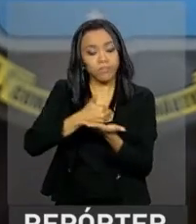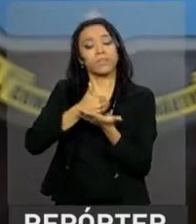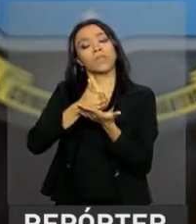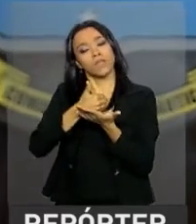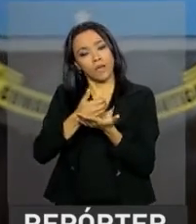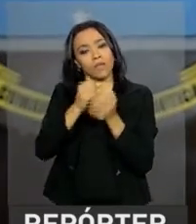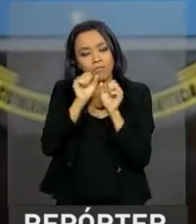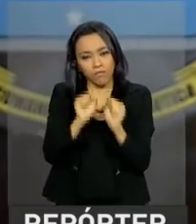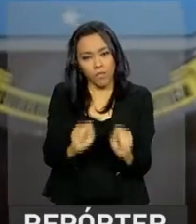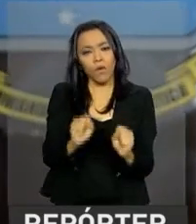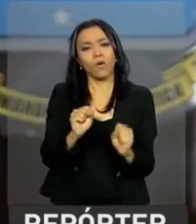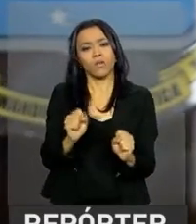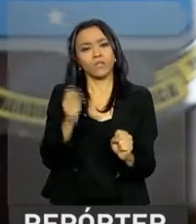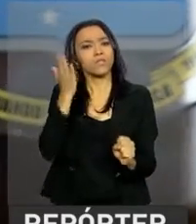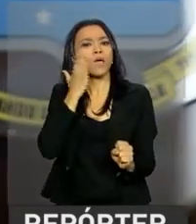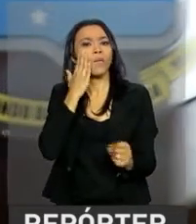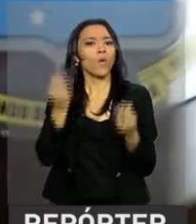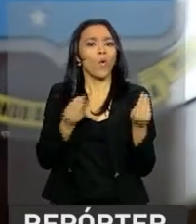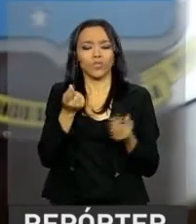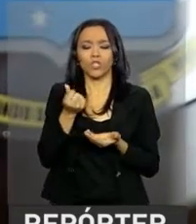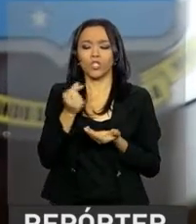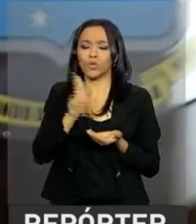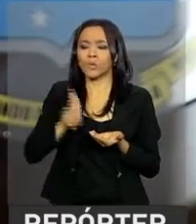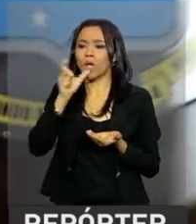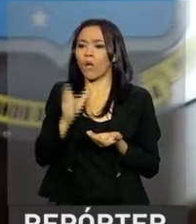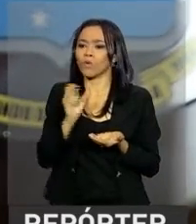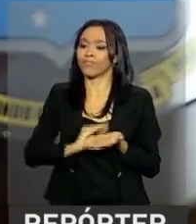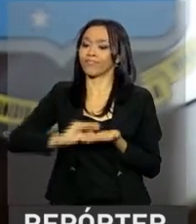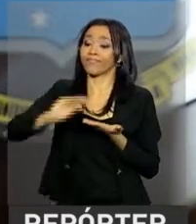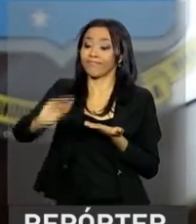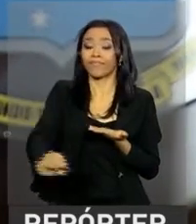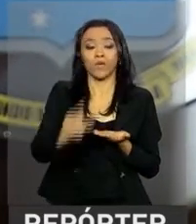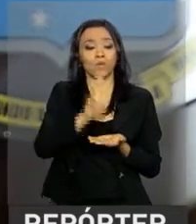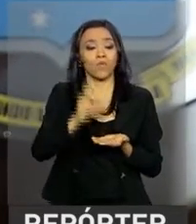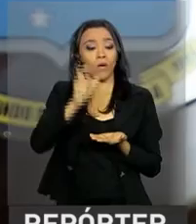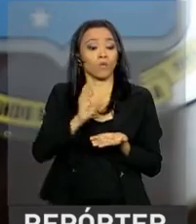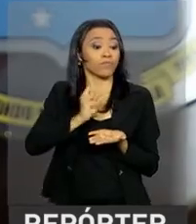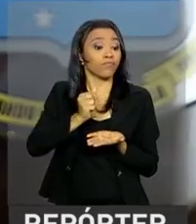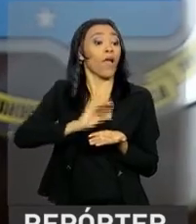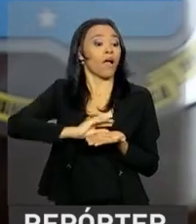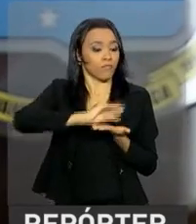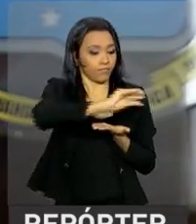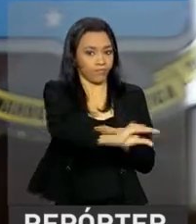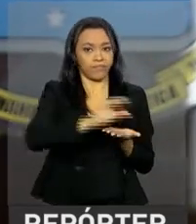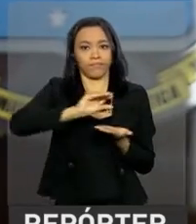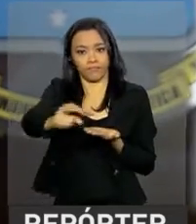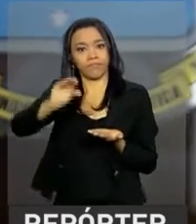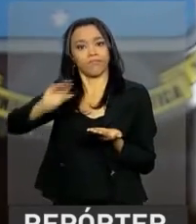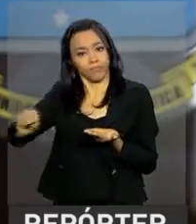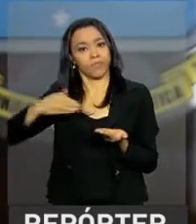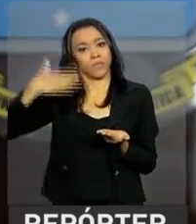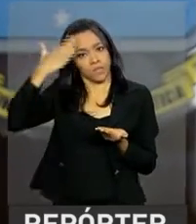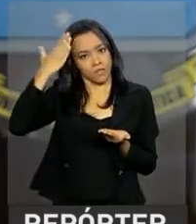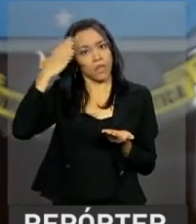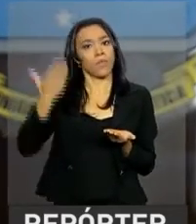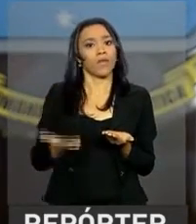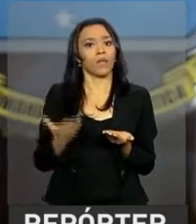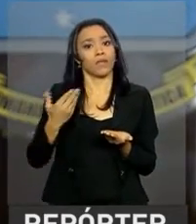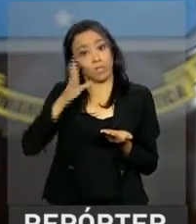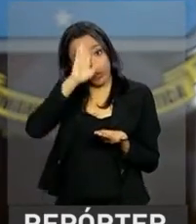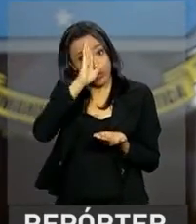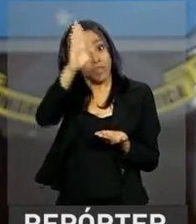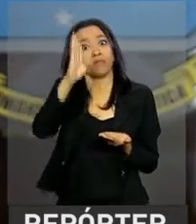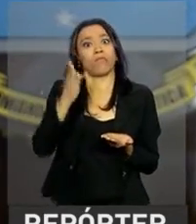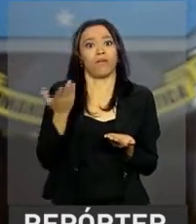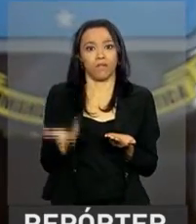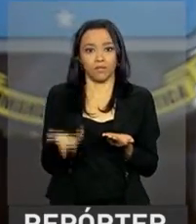fato fazer os pontos necessários menezes inter e nós temos que de fato trabalhar nas prioridades da